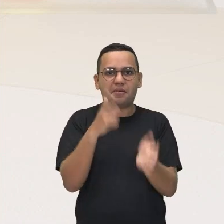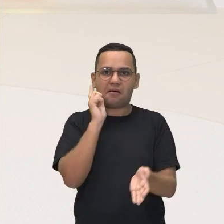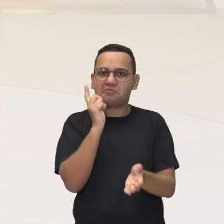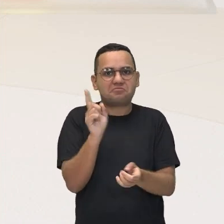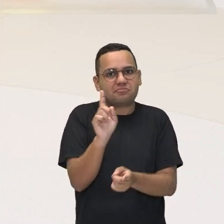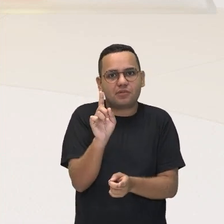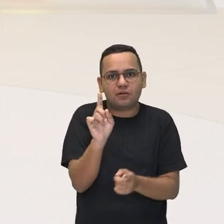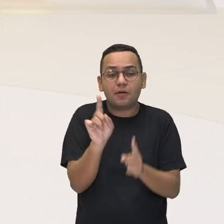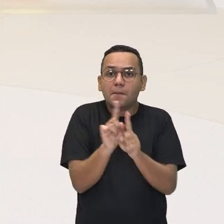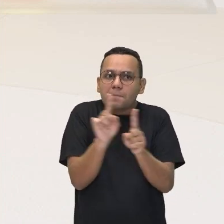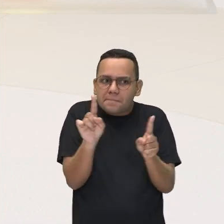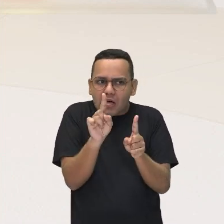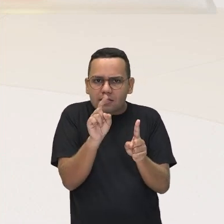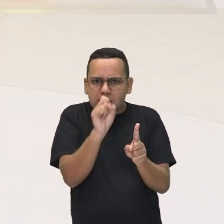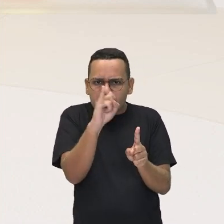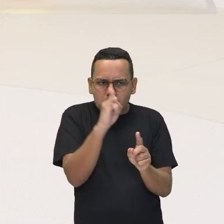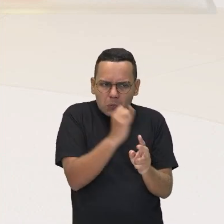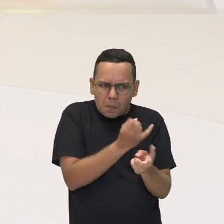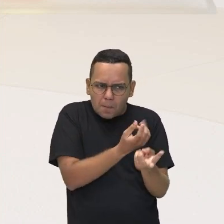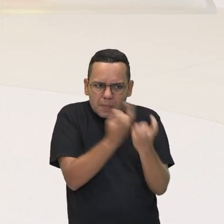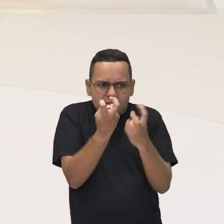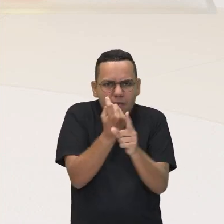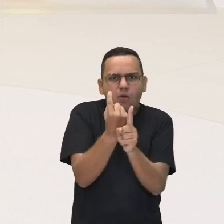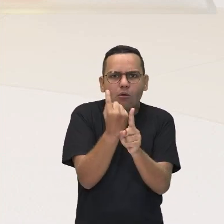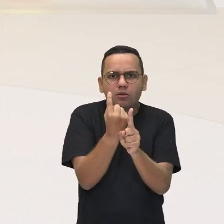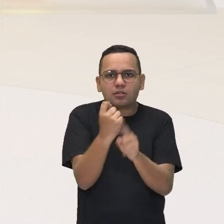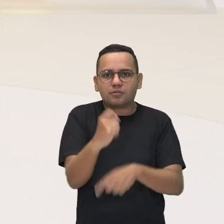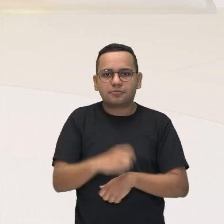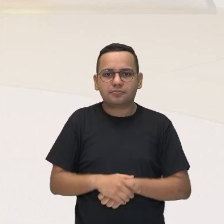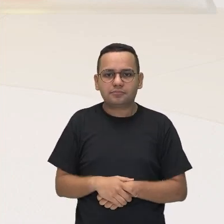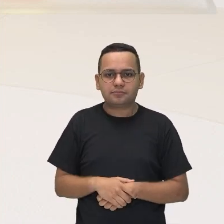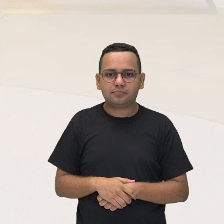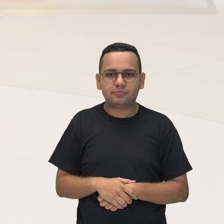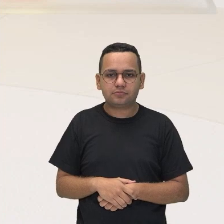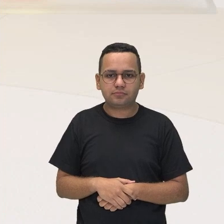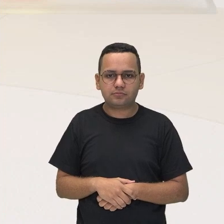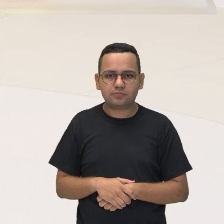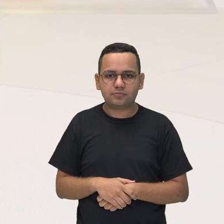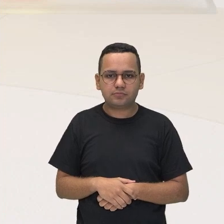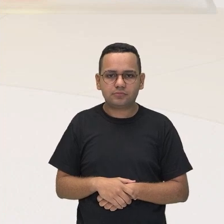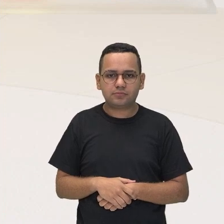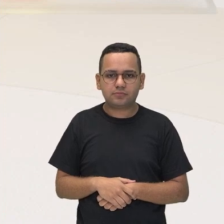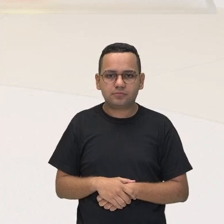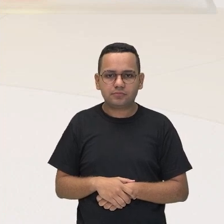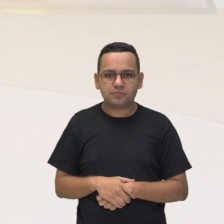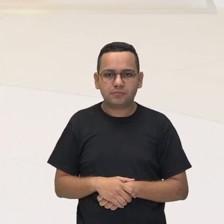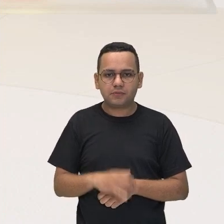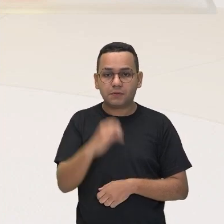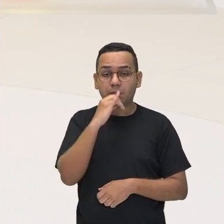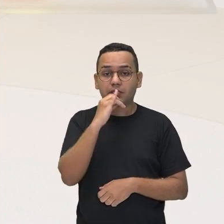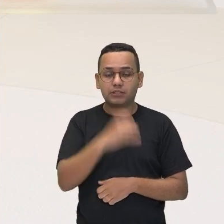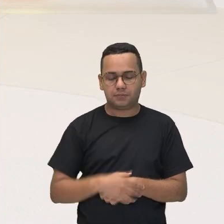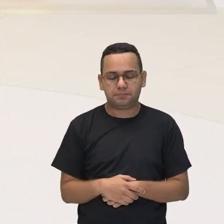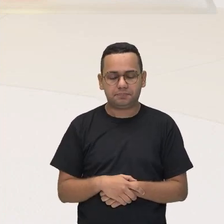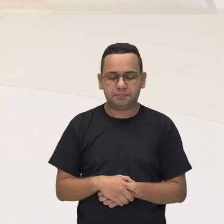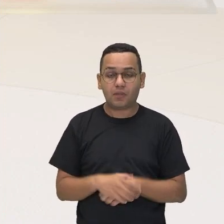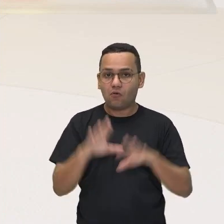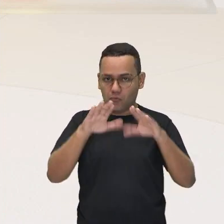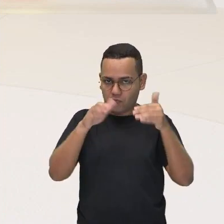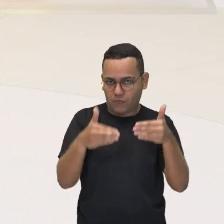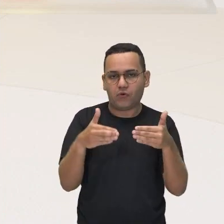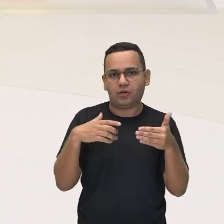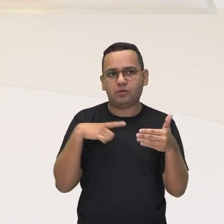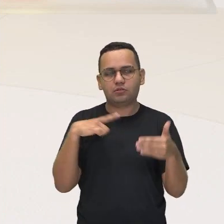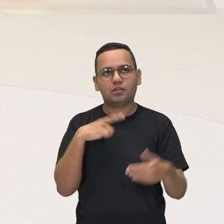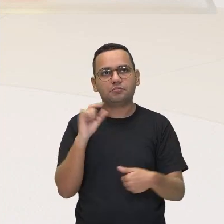consigo identificar, por exemplo, delimitei que eu vou fazer o meu curso superior em